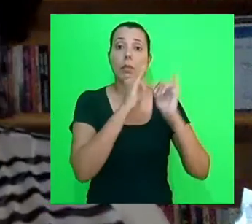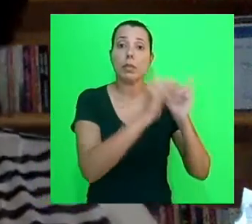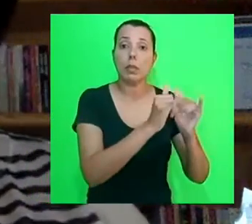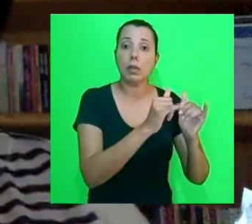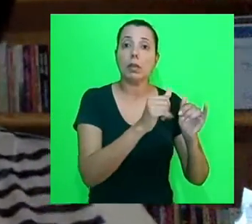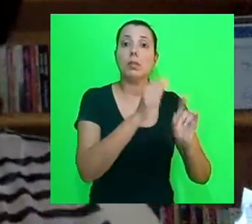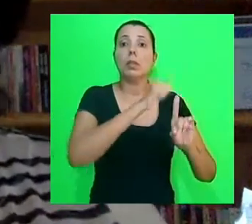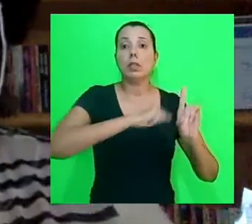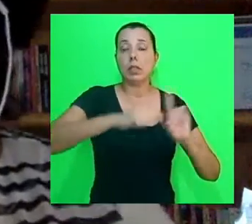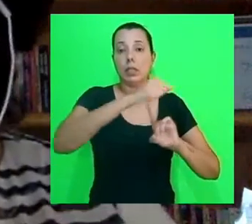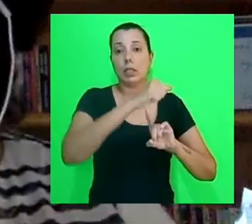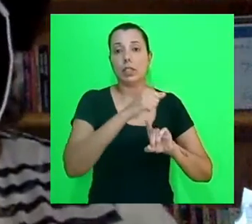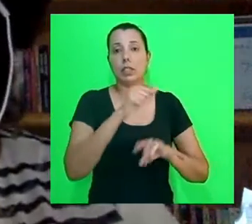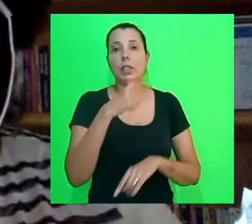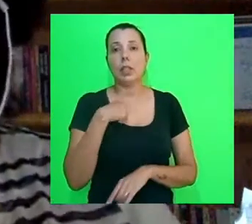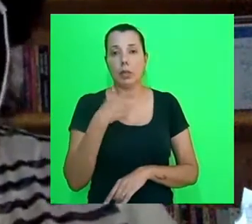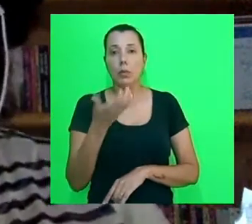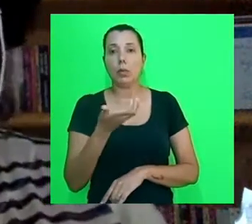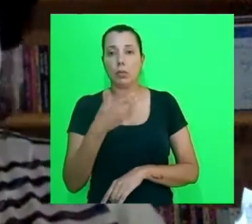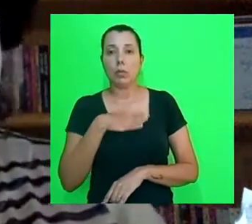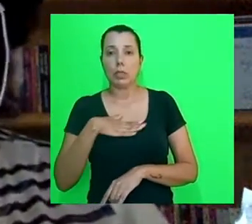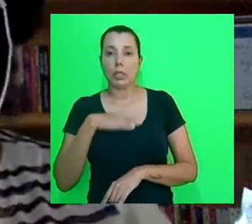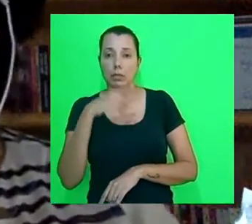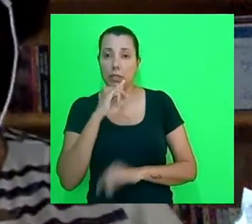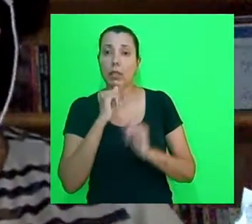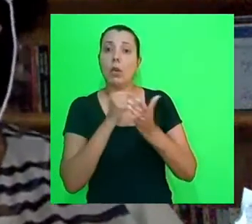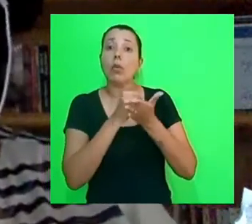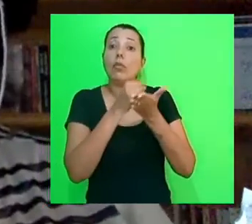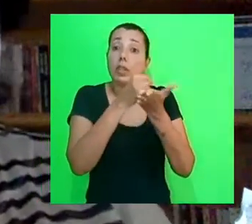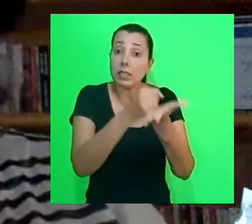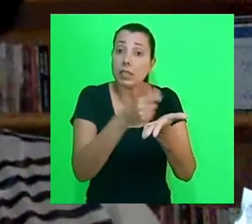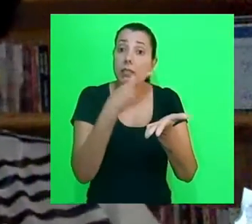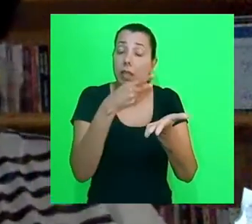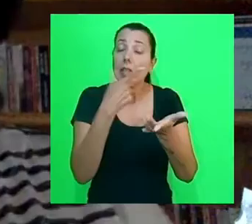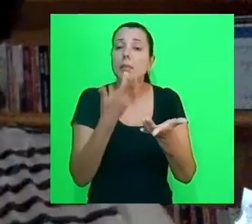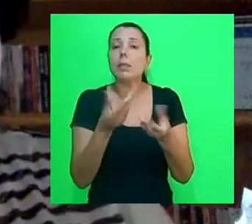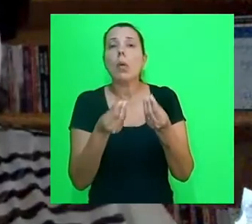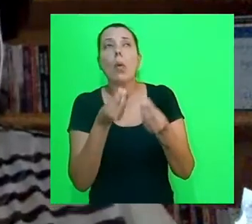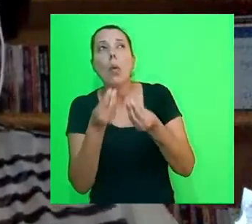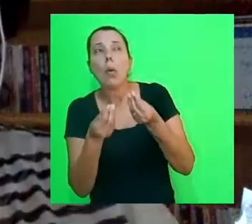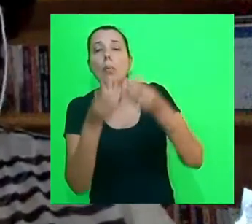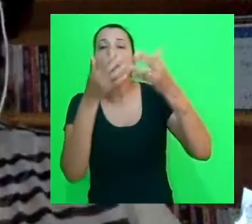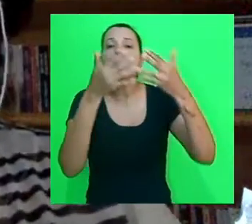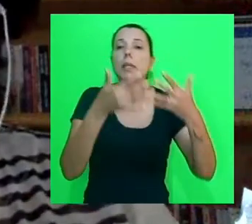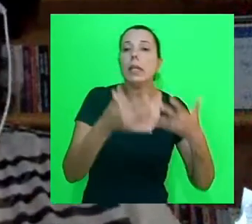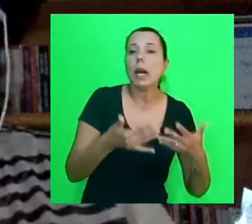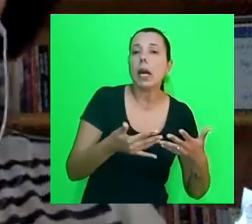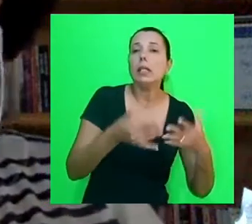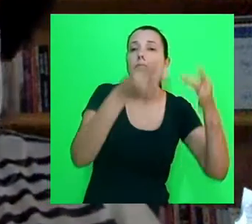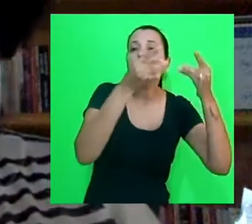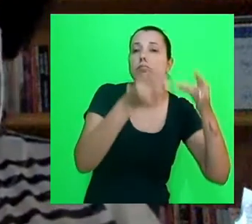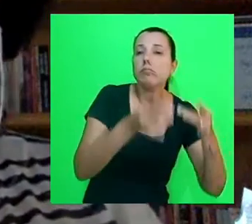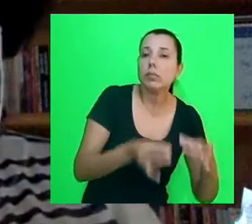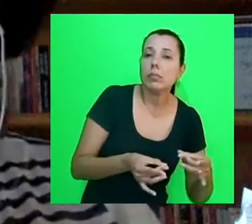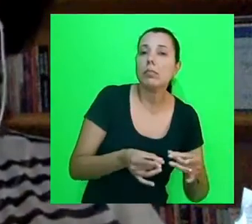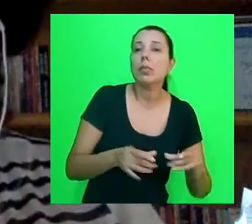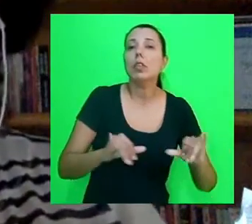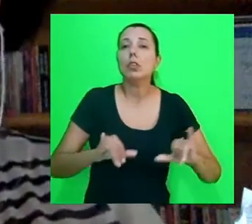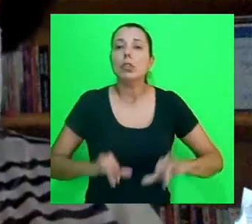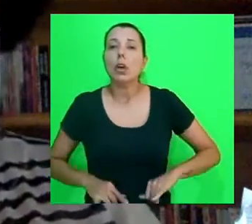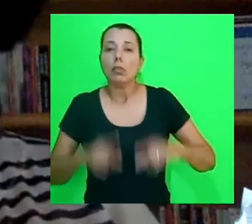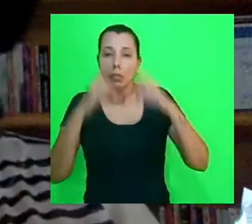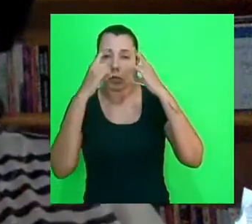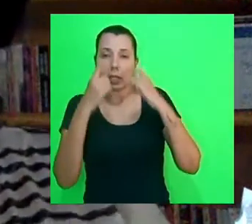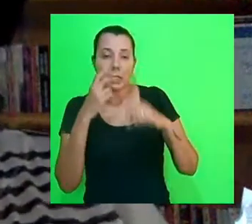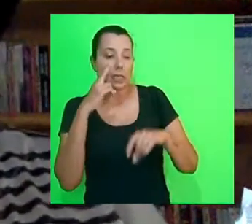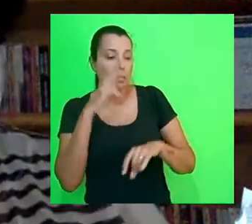só, hoje, certamente que para a mulher que está dentro de casa, com o agressor ali perto, se torna ainda mais difícil, eu diria, o processo